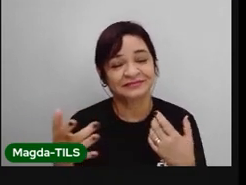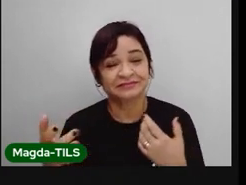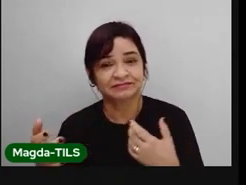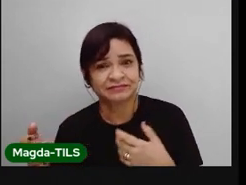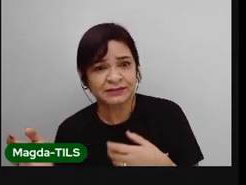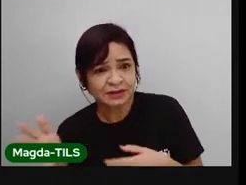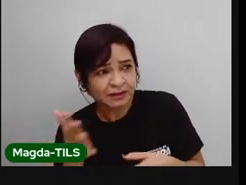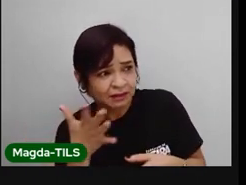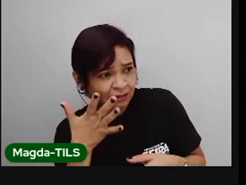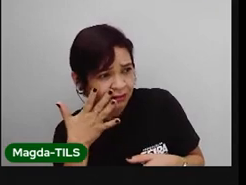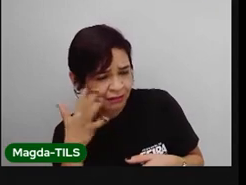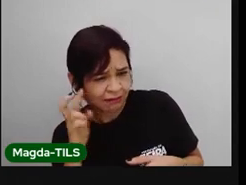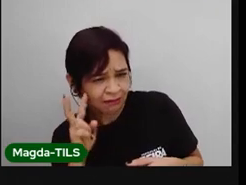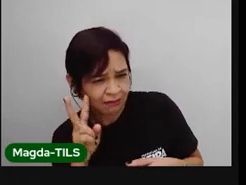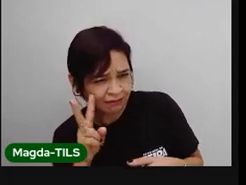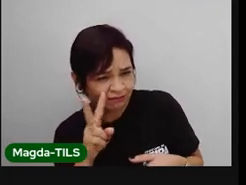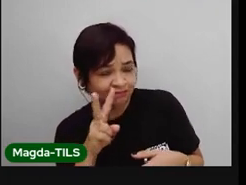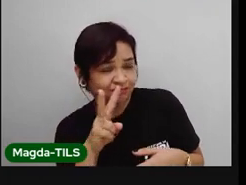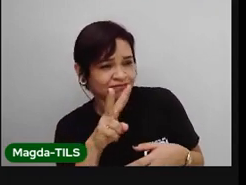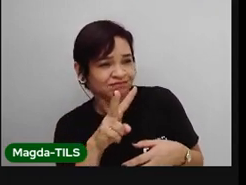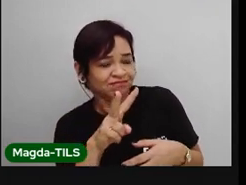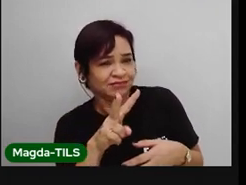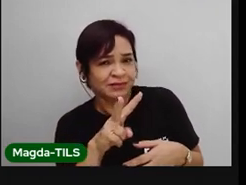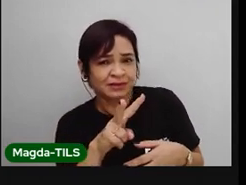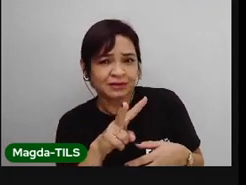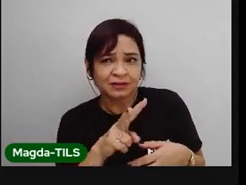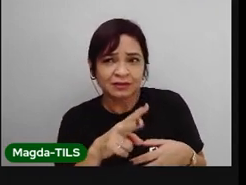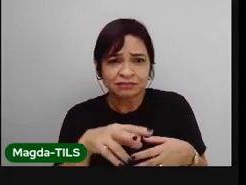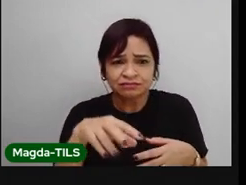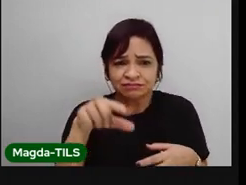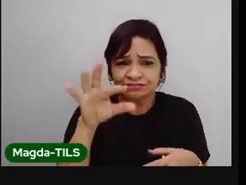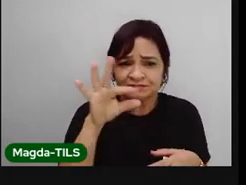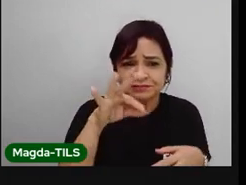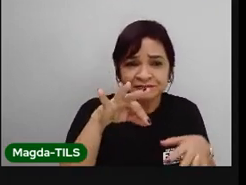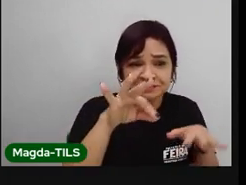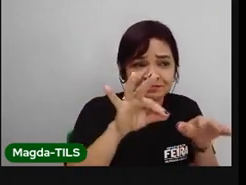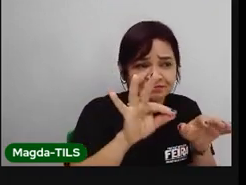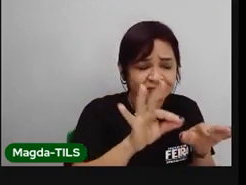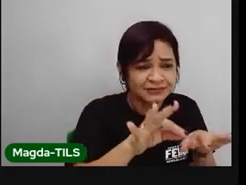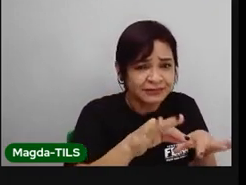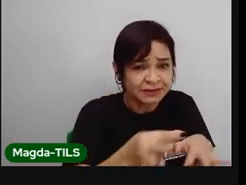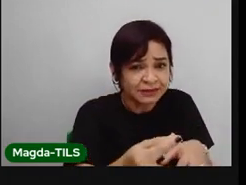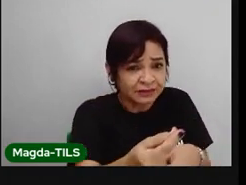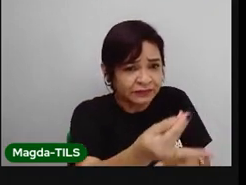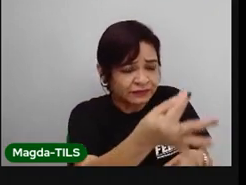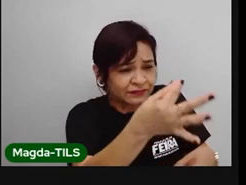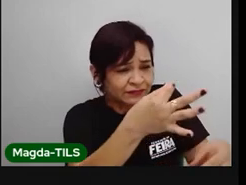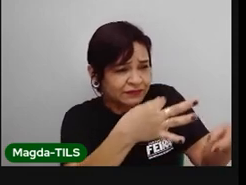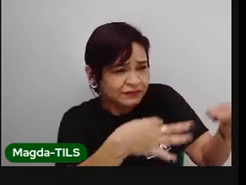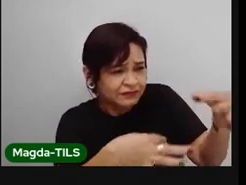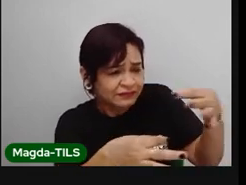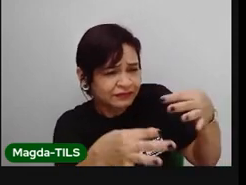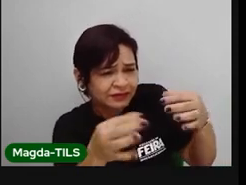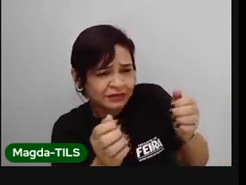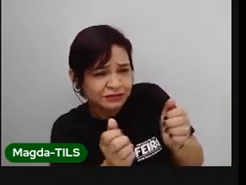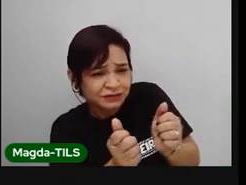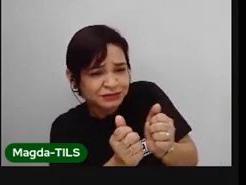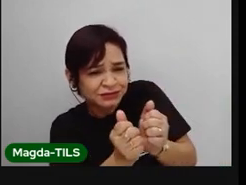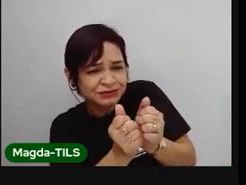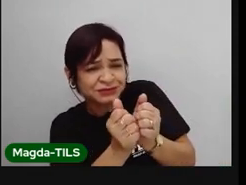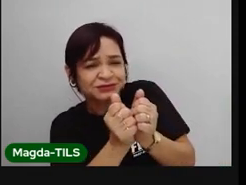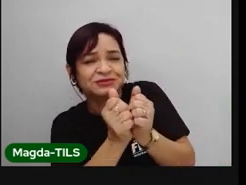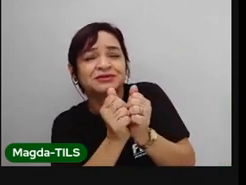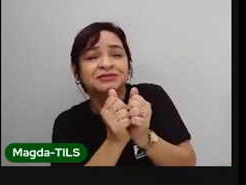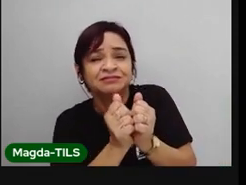Não se admire se um dia um beija-flor invadir a porta